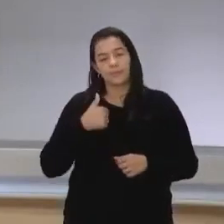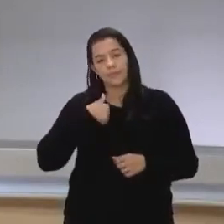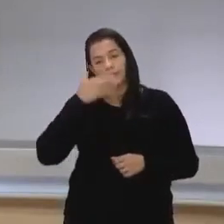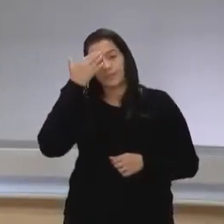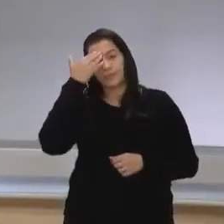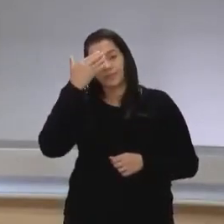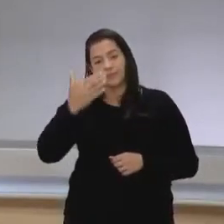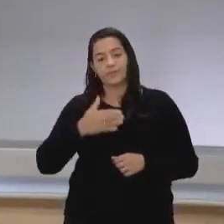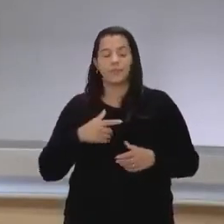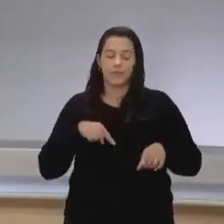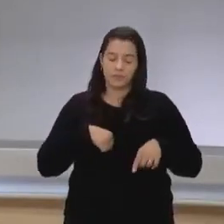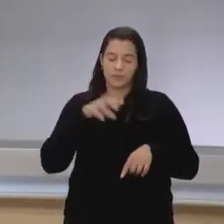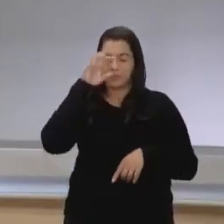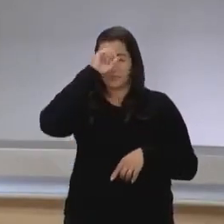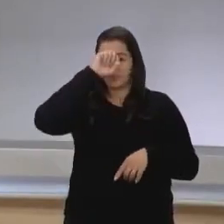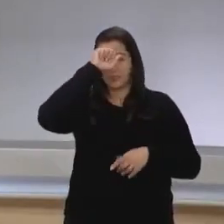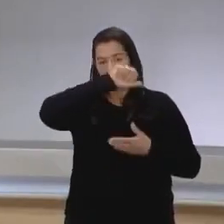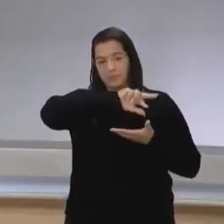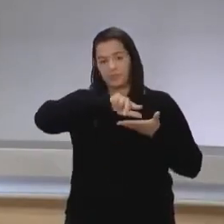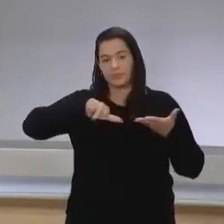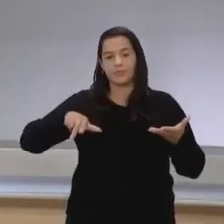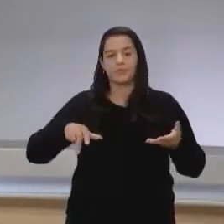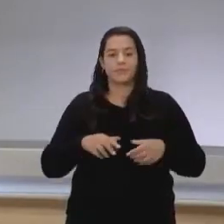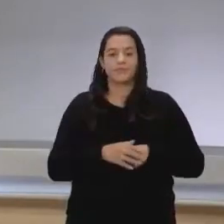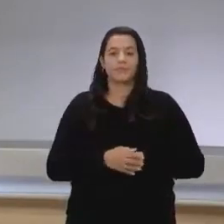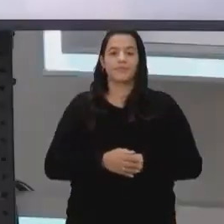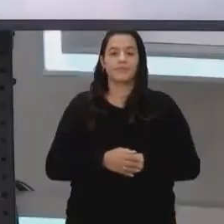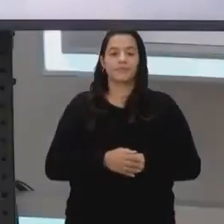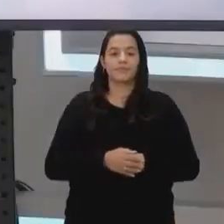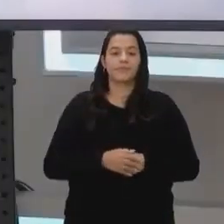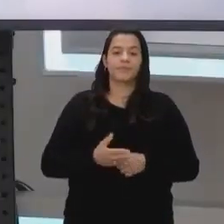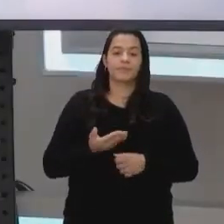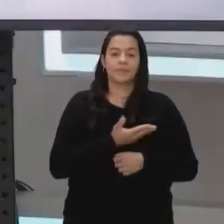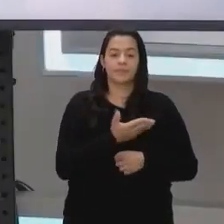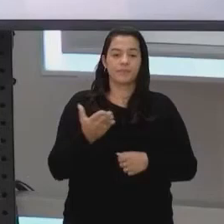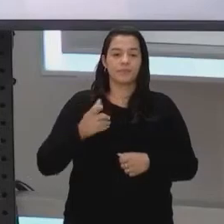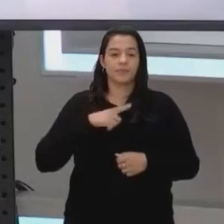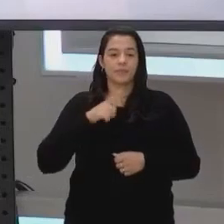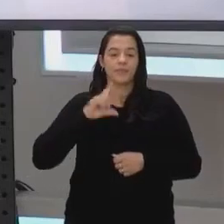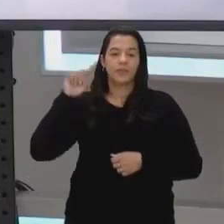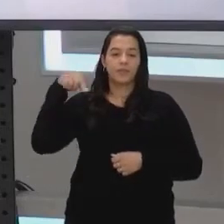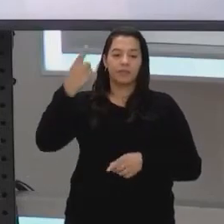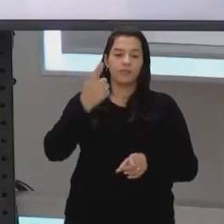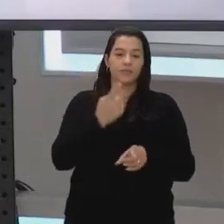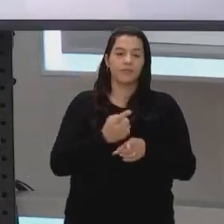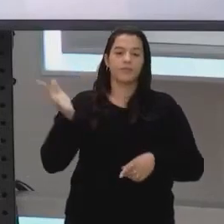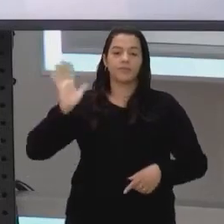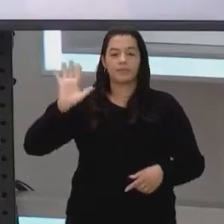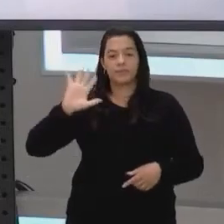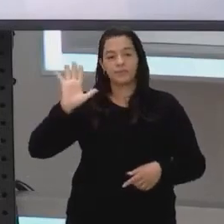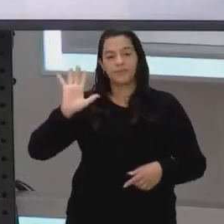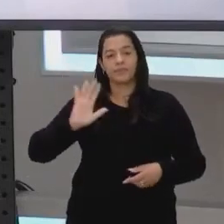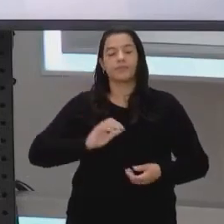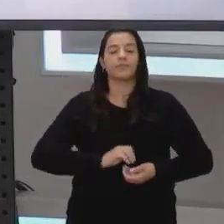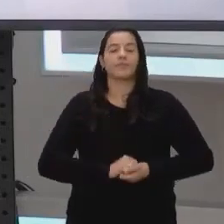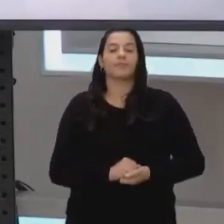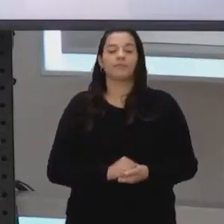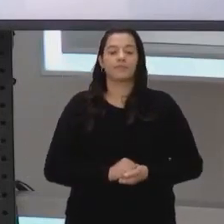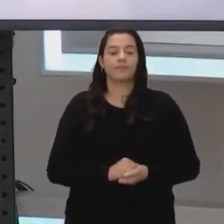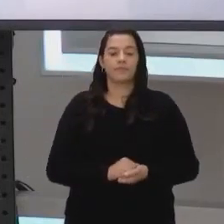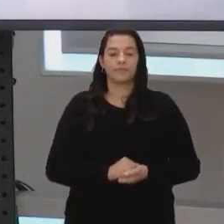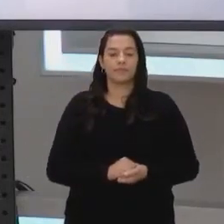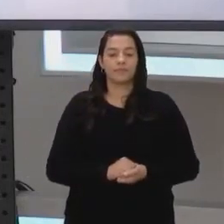agradeço, aprendi bastante, viu? Adorei, valeu. Parabéns. E aí, pessoal, até a próxima aula. Fiquem em paz.